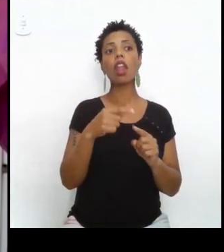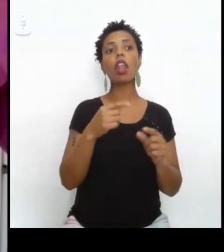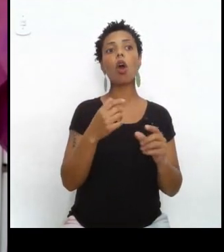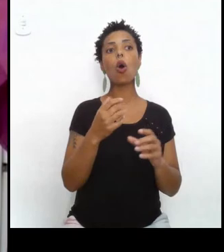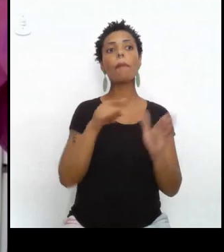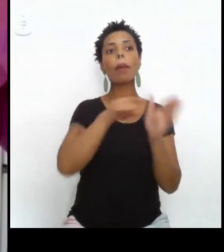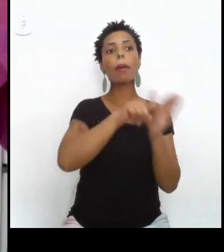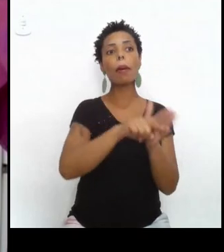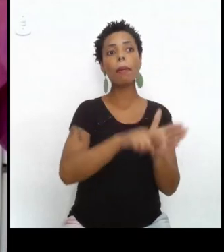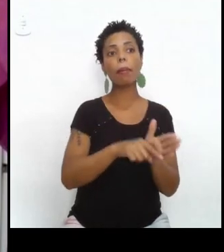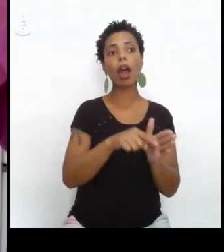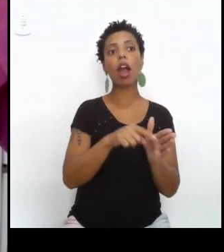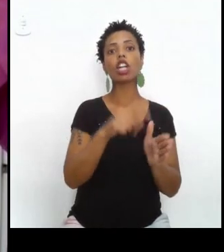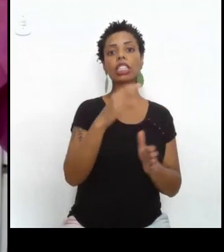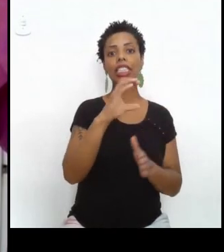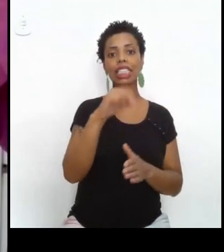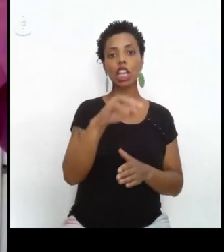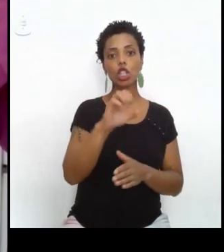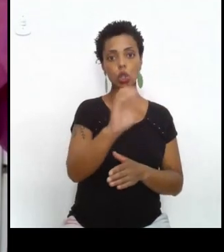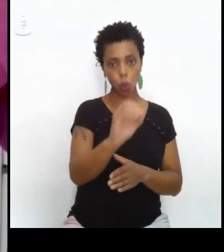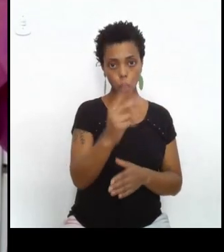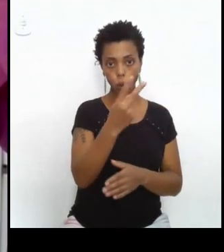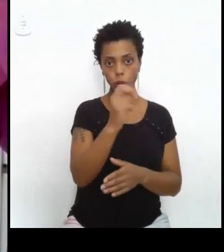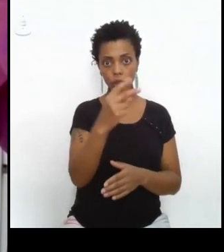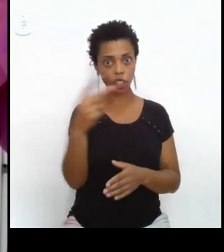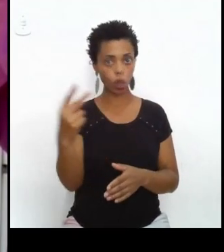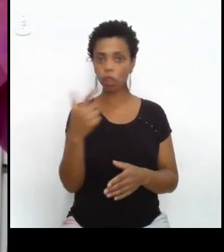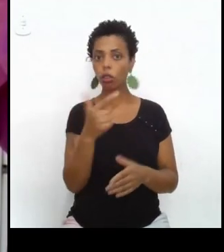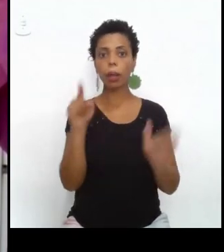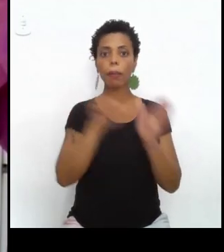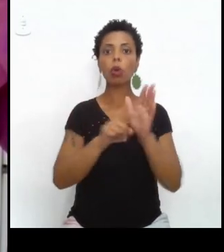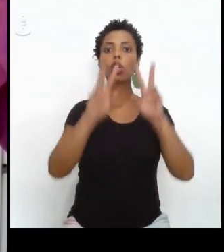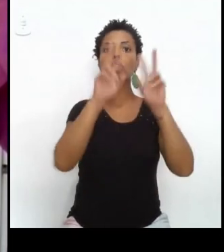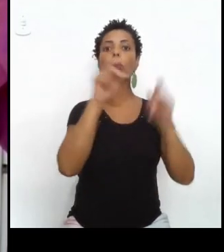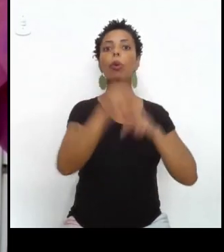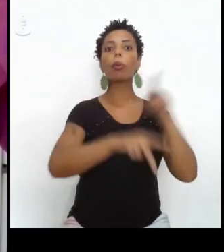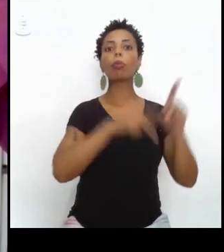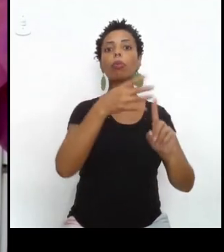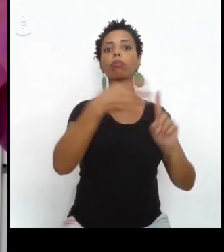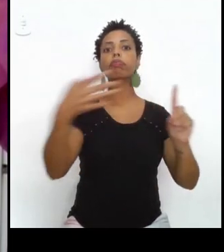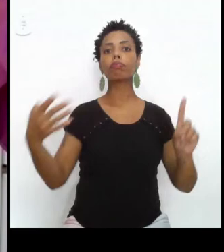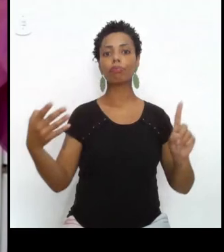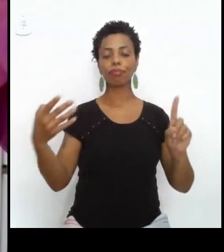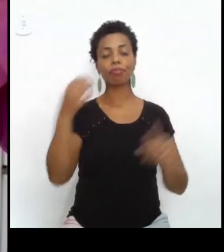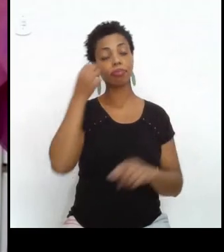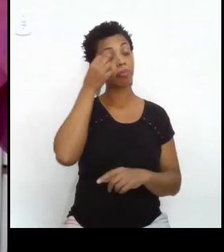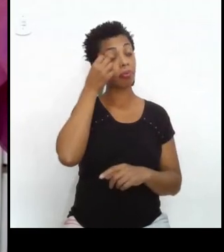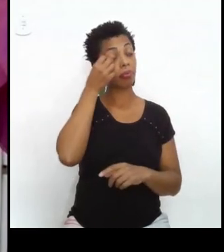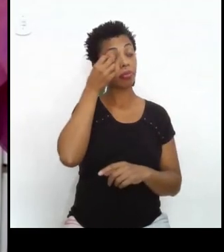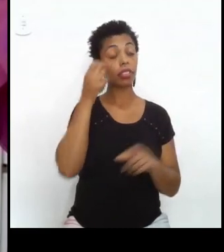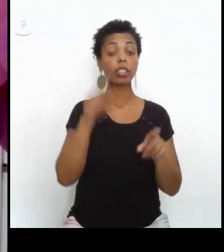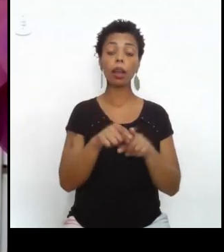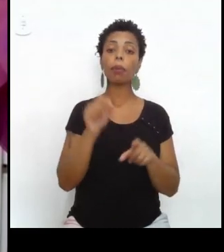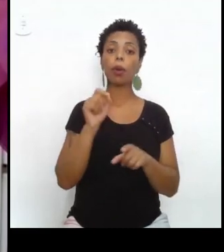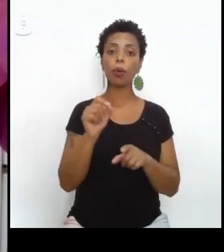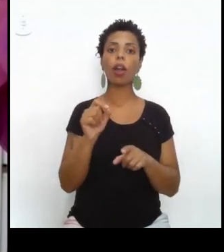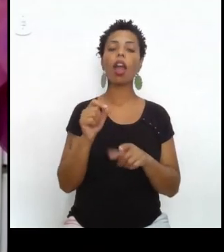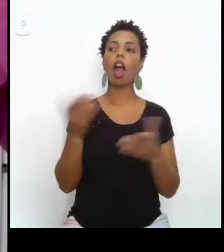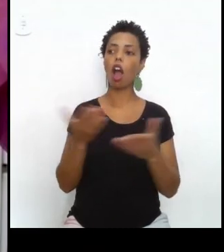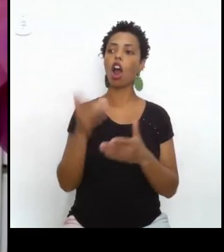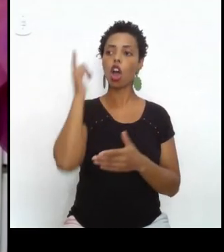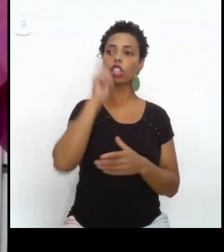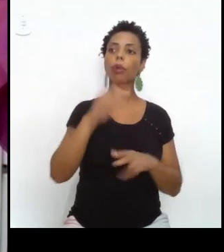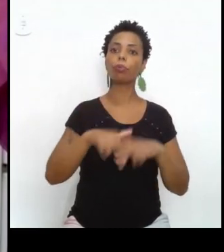o que ocorre agora a partir mas levando em relação também consideração a pressão após pressão do movimento